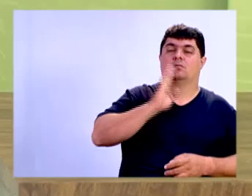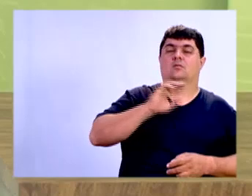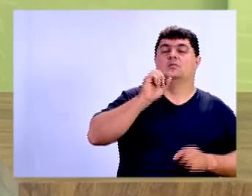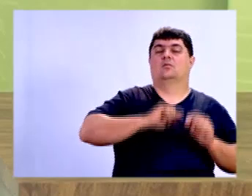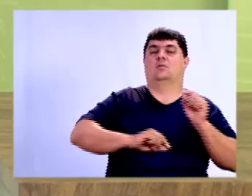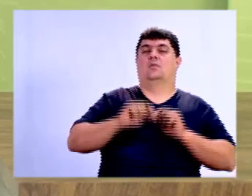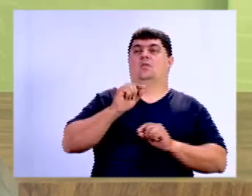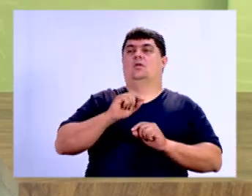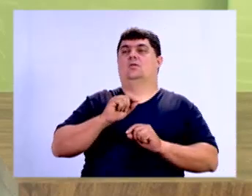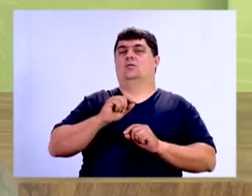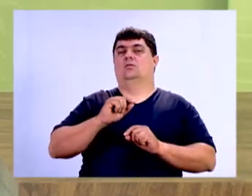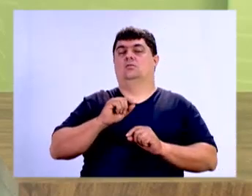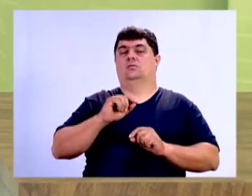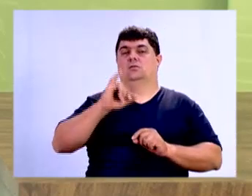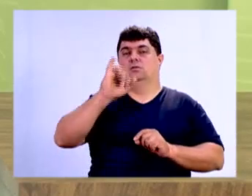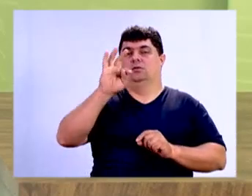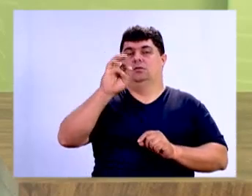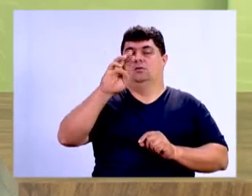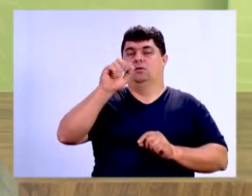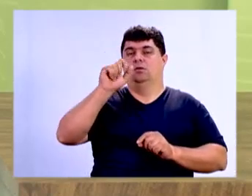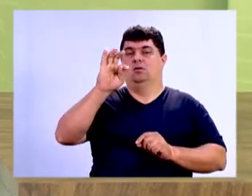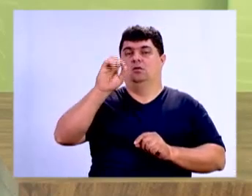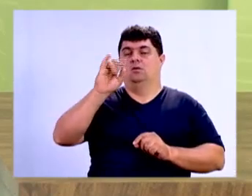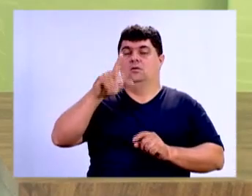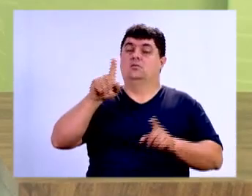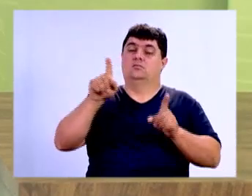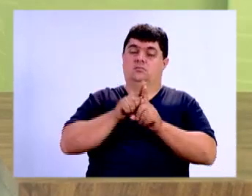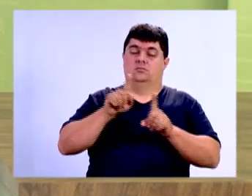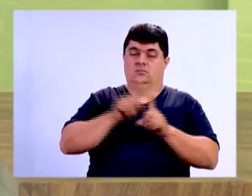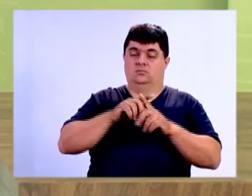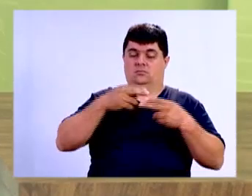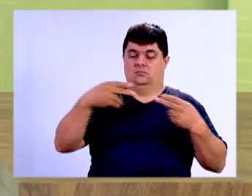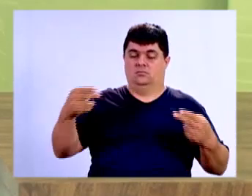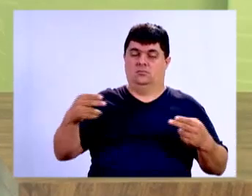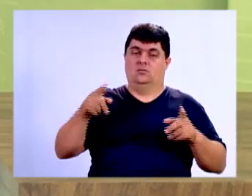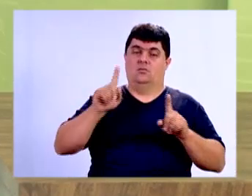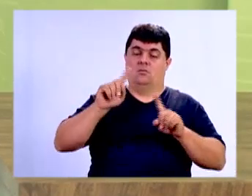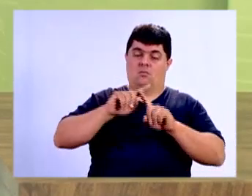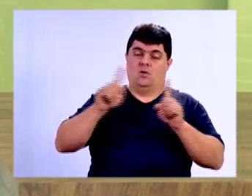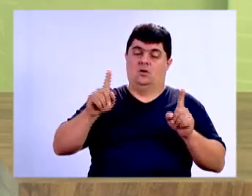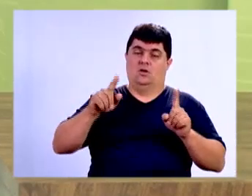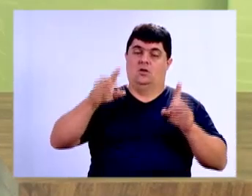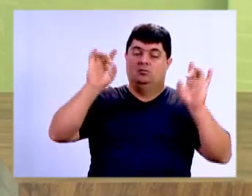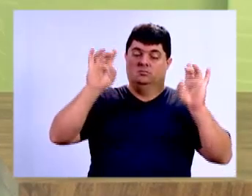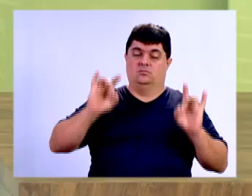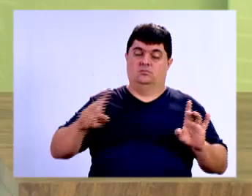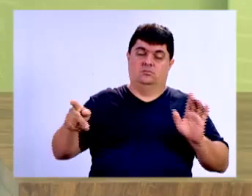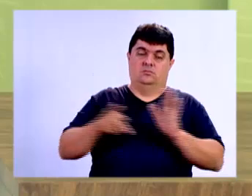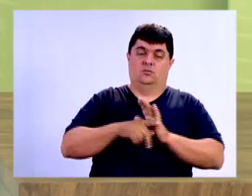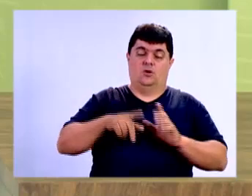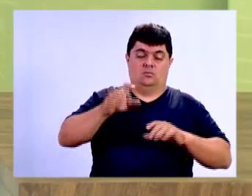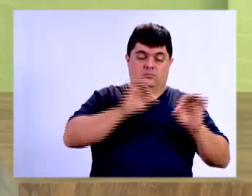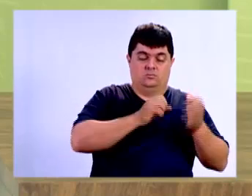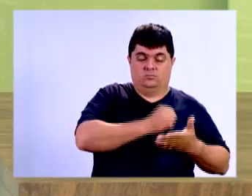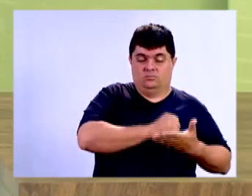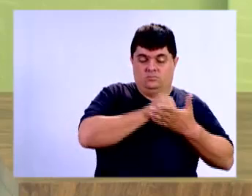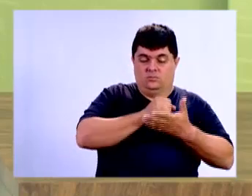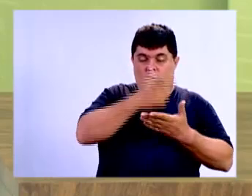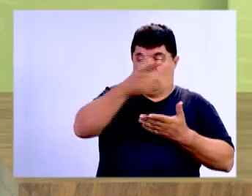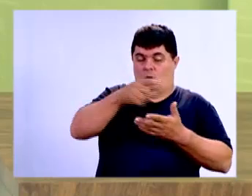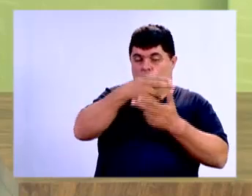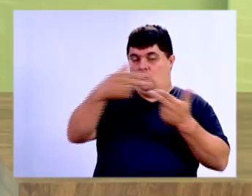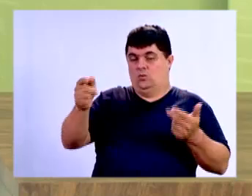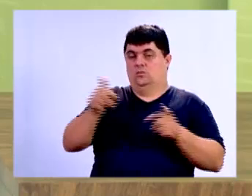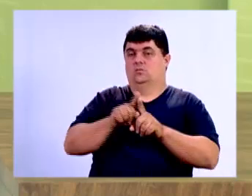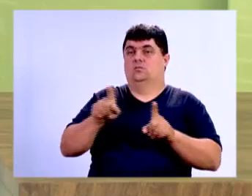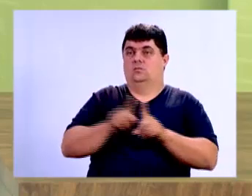que o iterator, ele também é um objeto, mas é um objeto especial que trabalha com outros objetos. Vocês podem ver